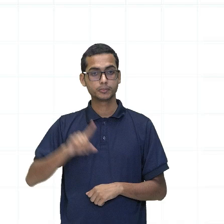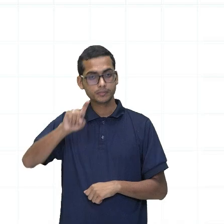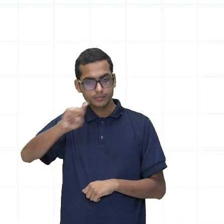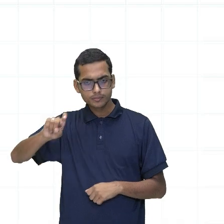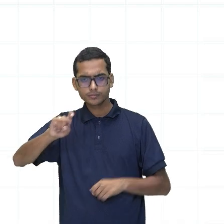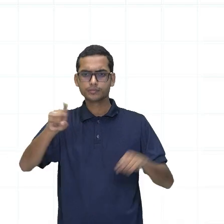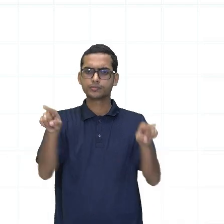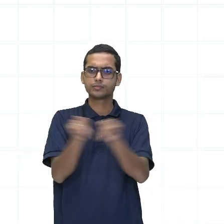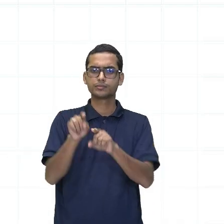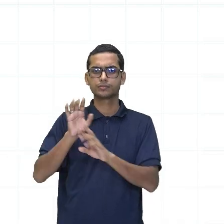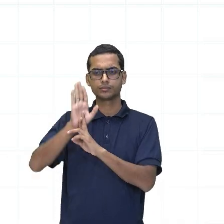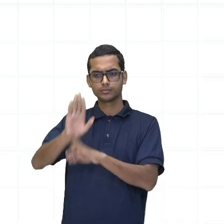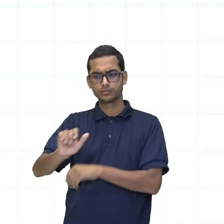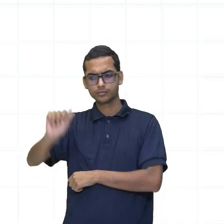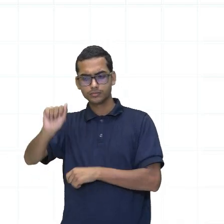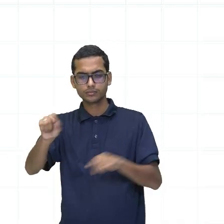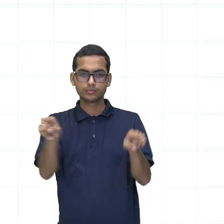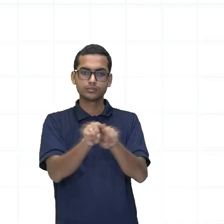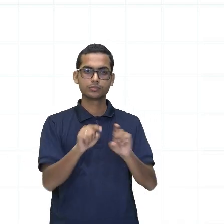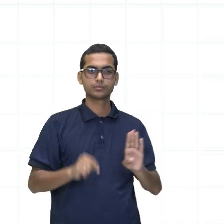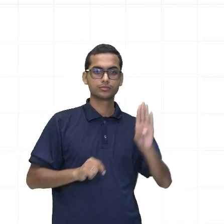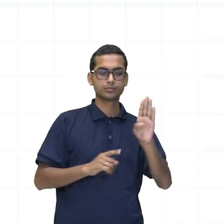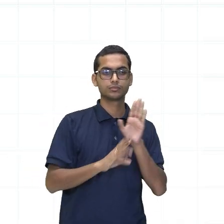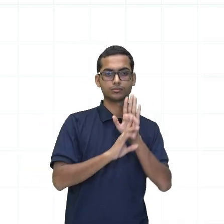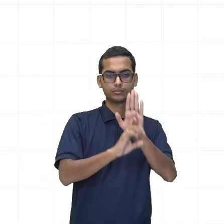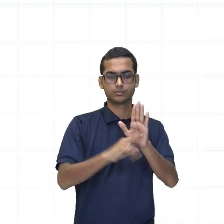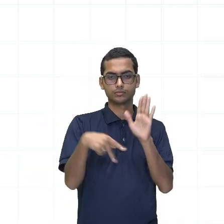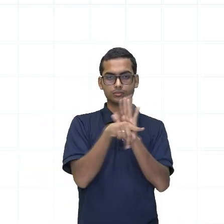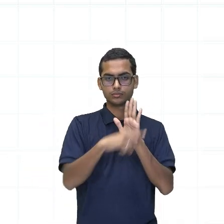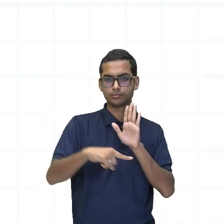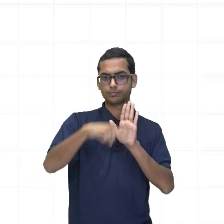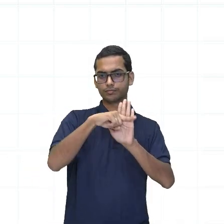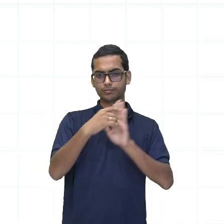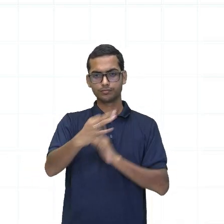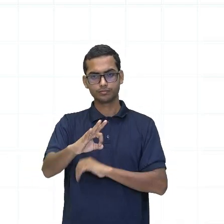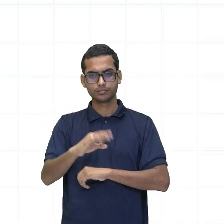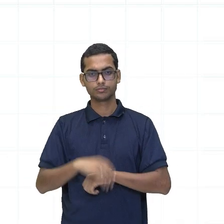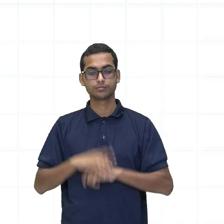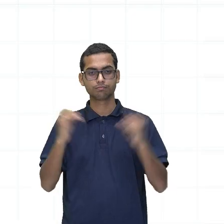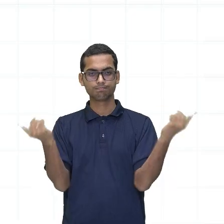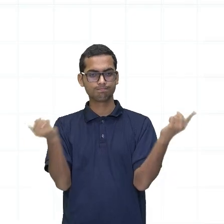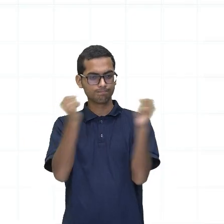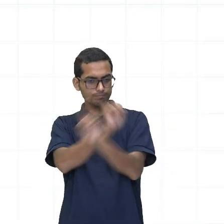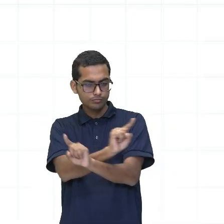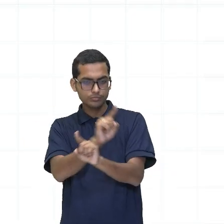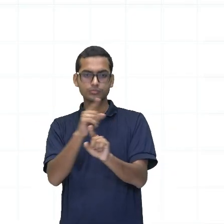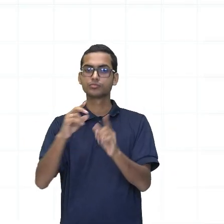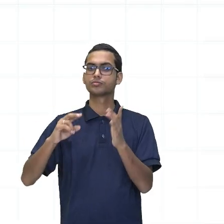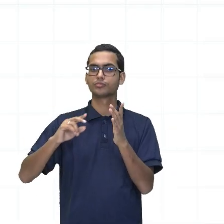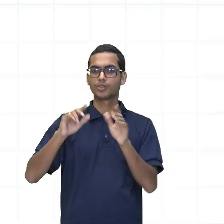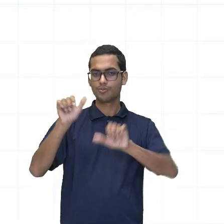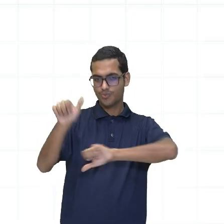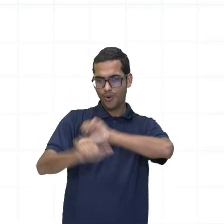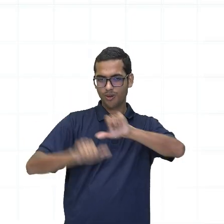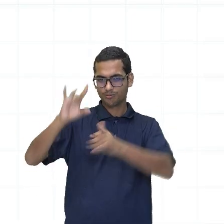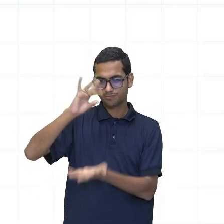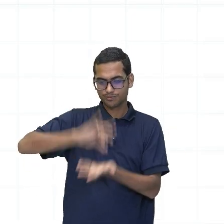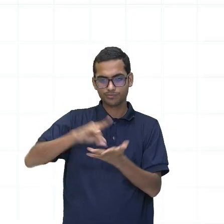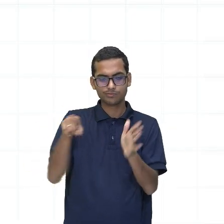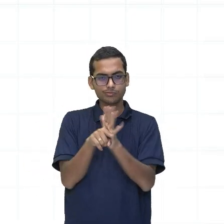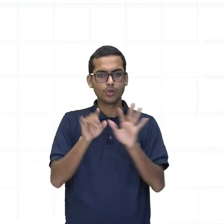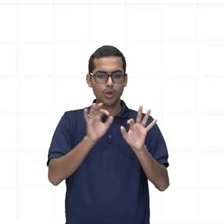forma? Ele é negativo. Mas se eu trocar o sinal, é claro que a reta ele vai mudar para crescente, mas